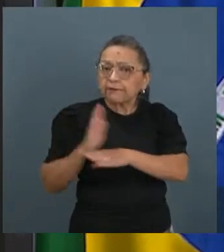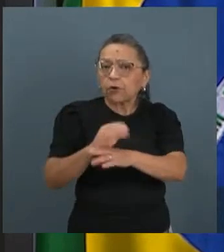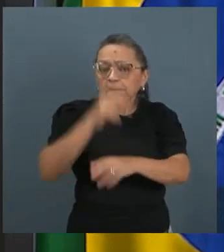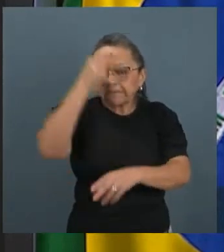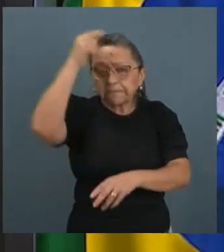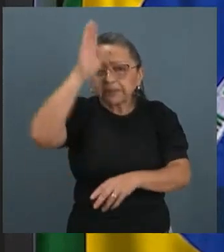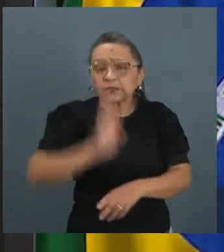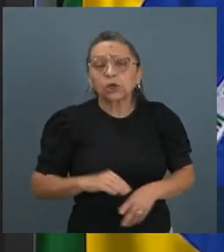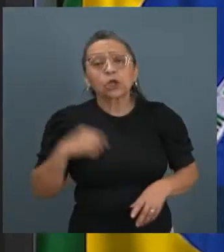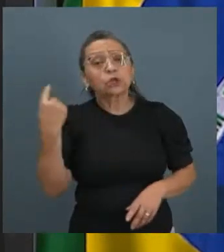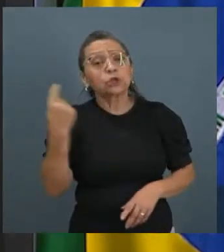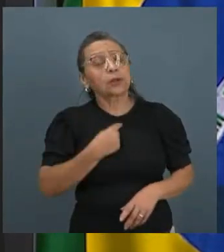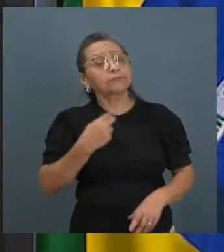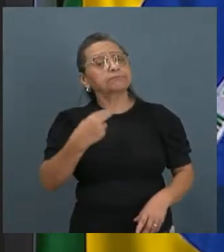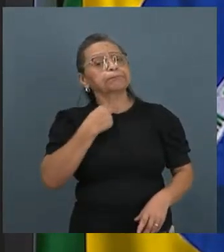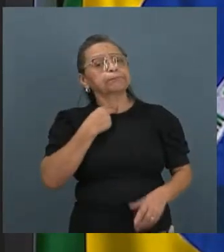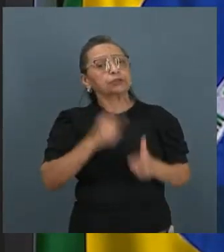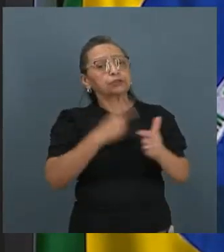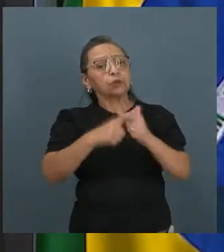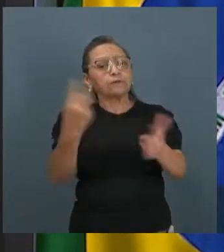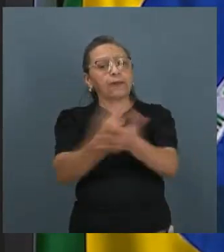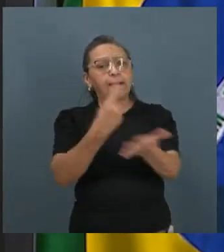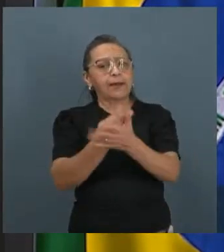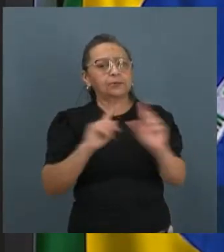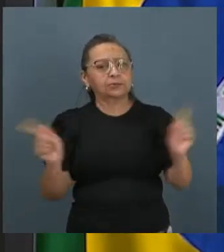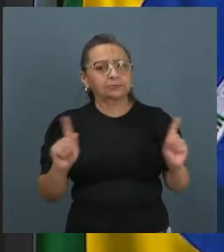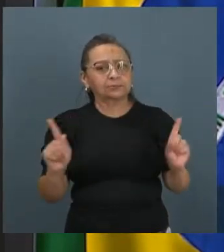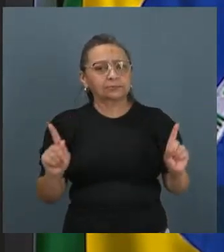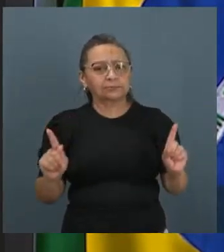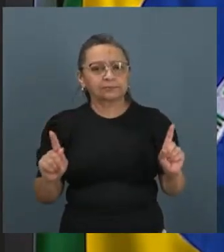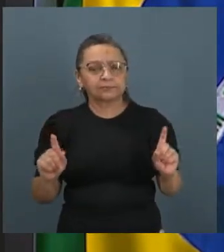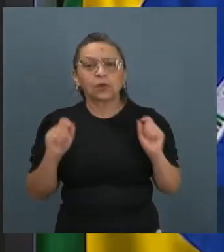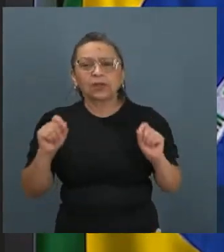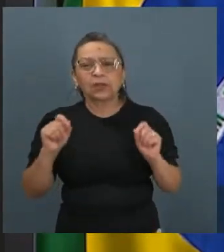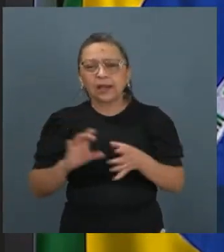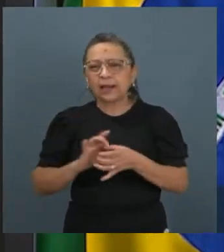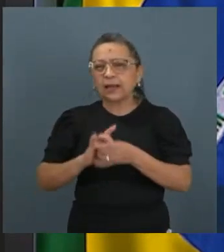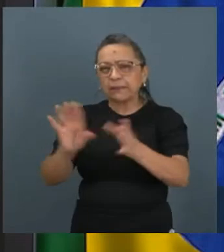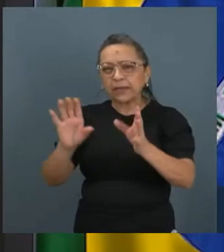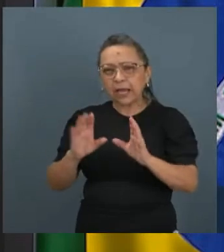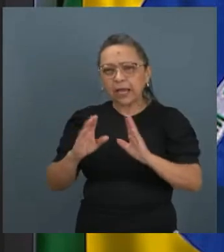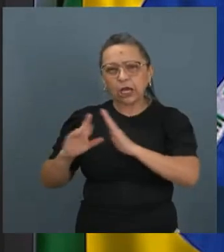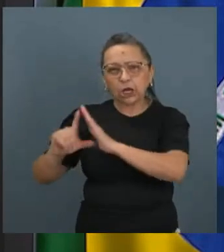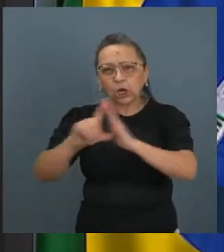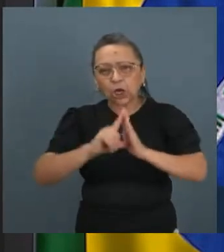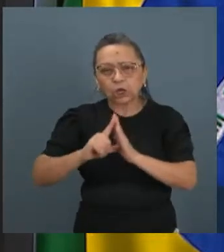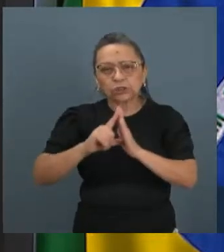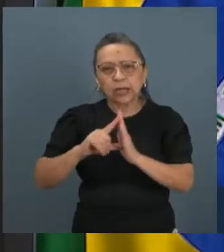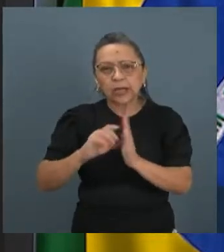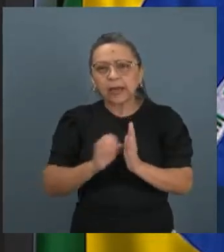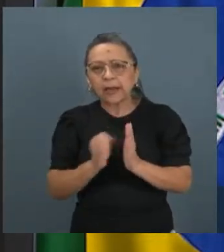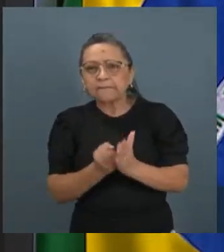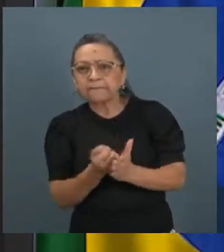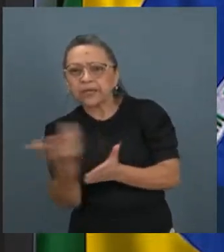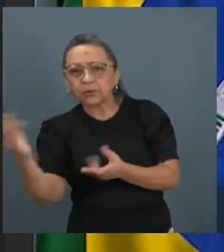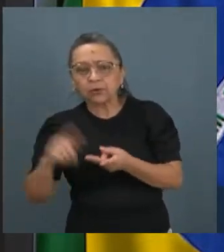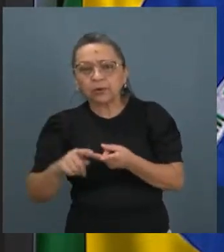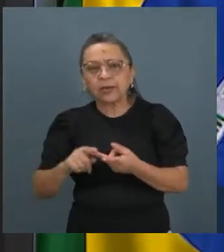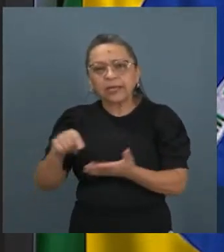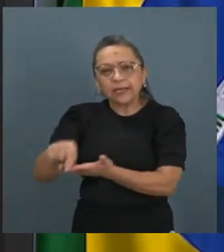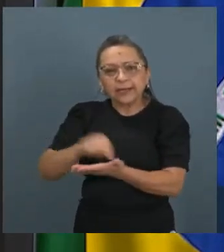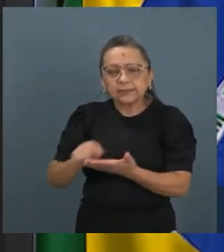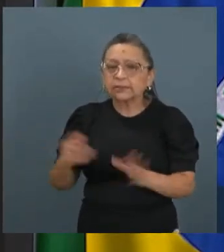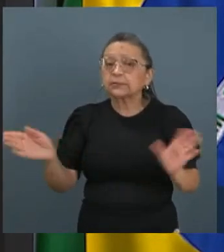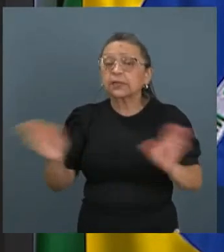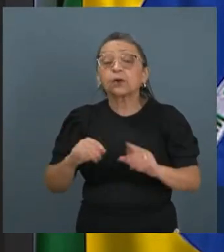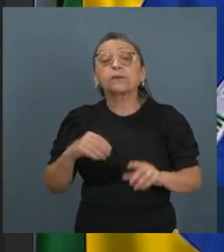nós não vamos cometer outro erro, que é liberar bingos e cassinos, quando nós deveríamos era acabar também